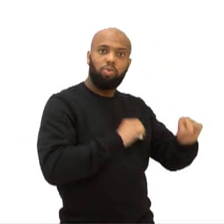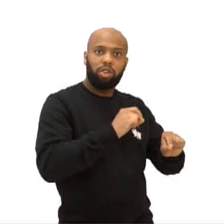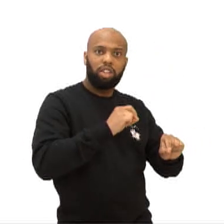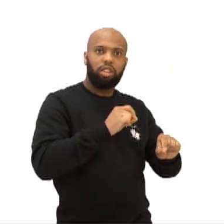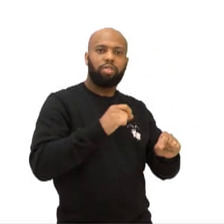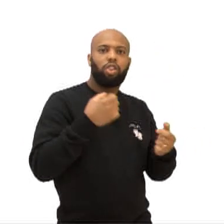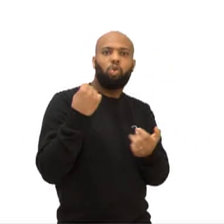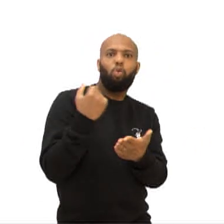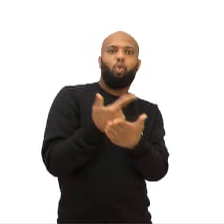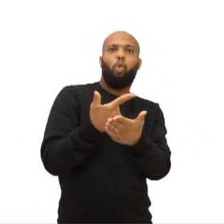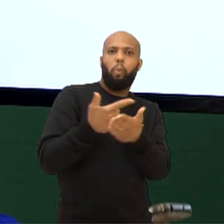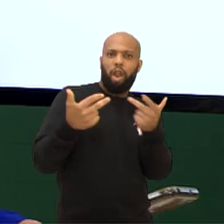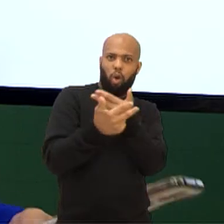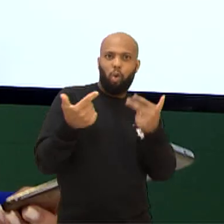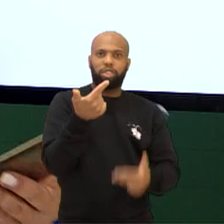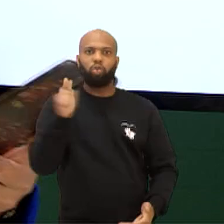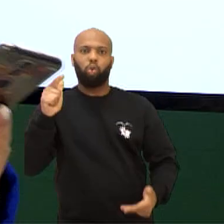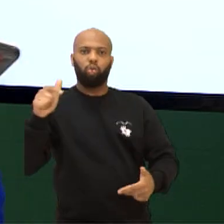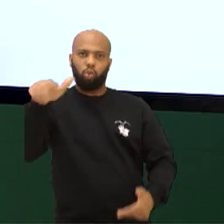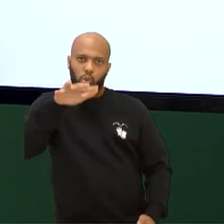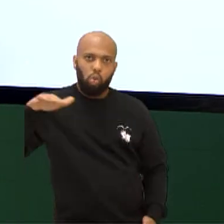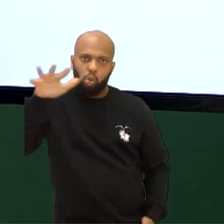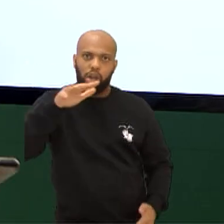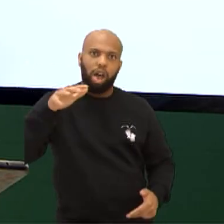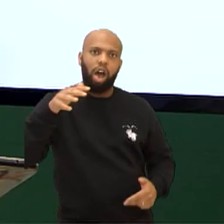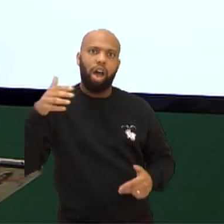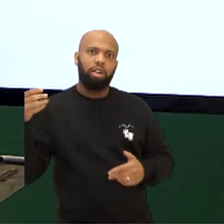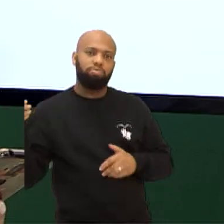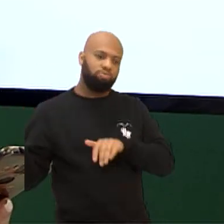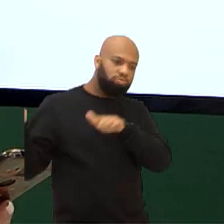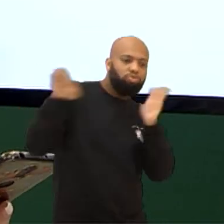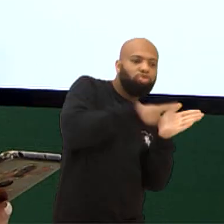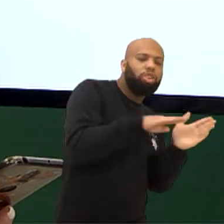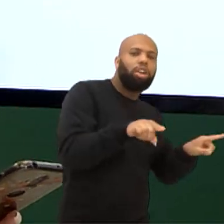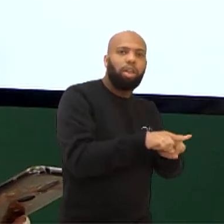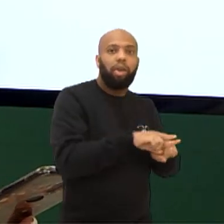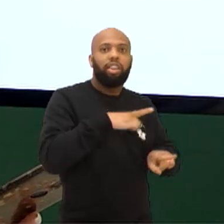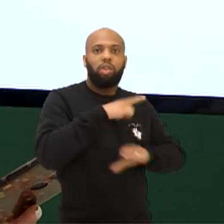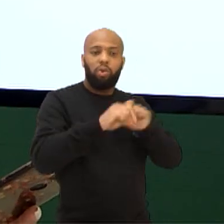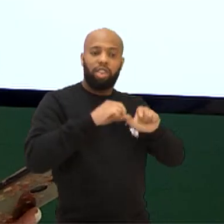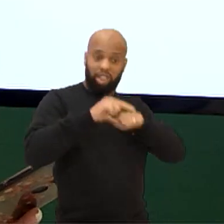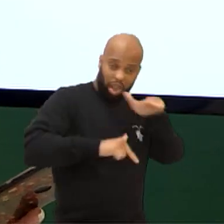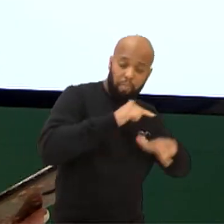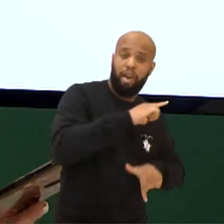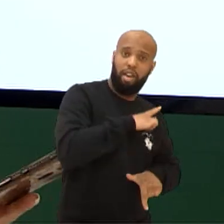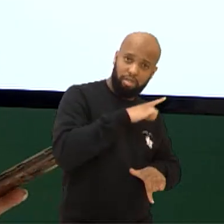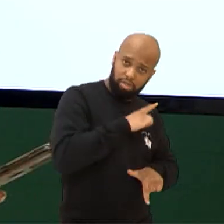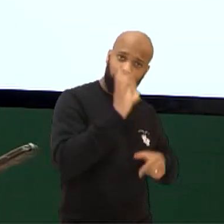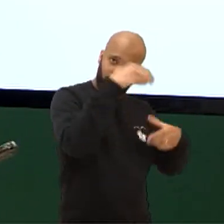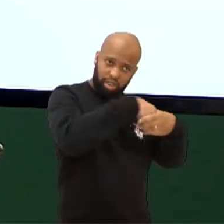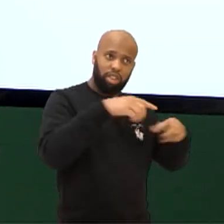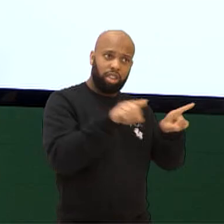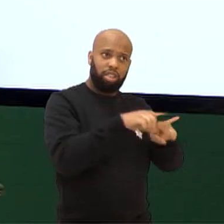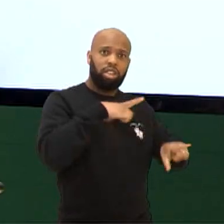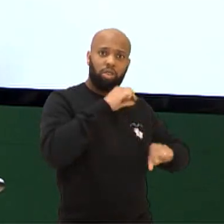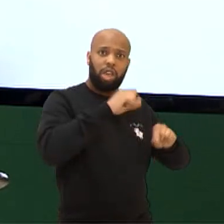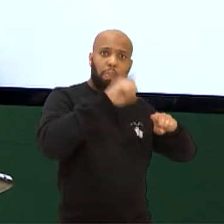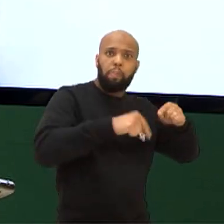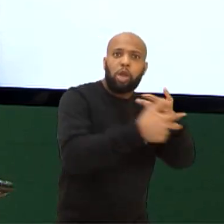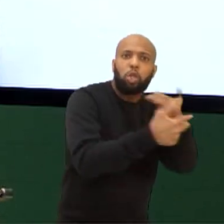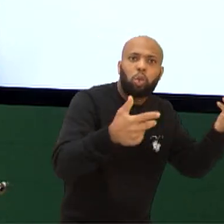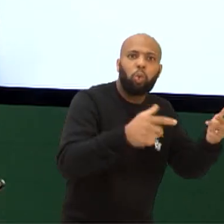favorecida, ou seja, então se entra mercadoria, também entra, tem mão de obra e também tem o